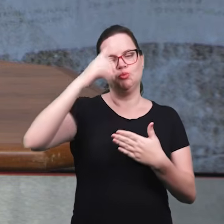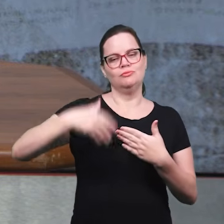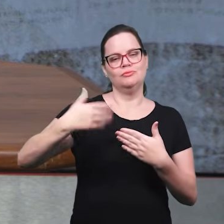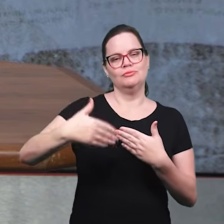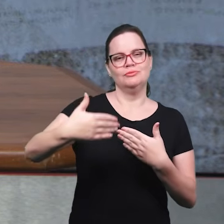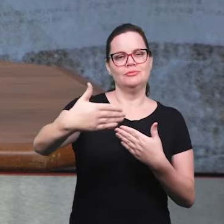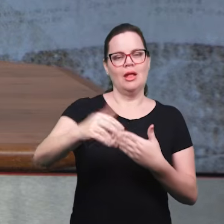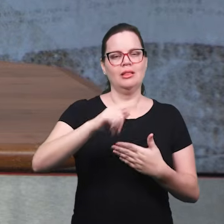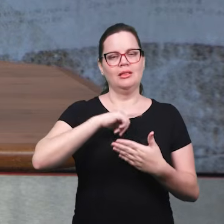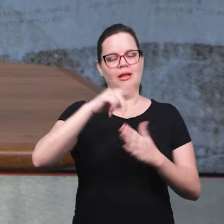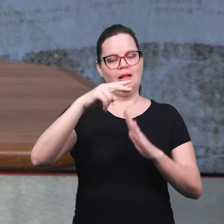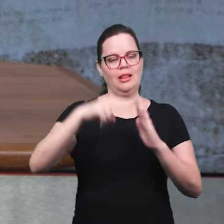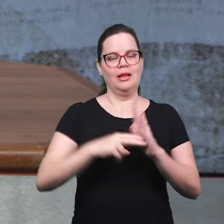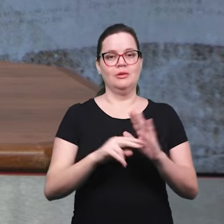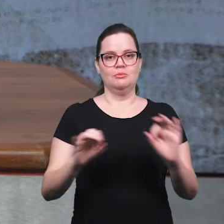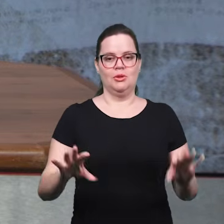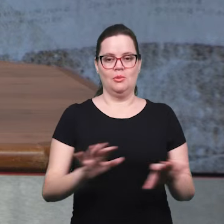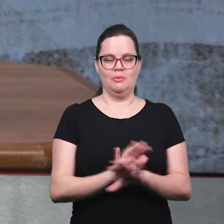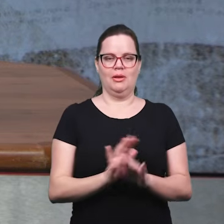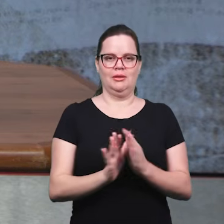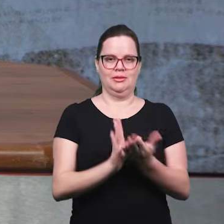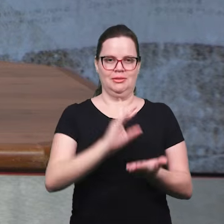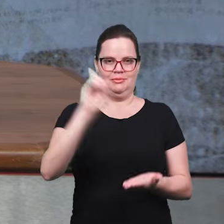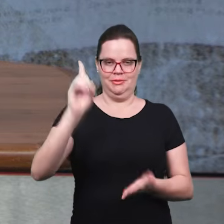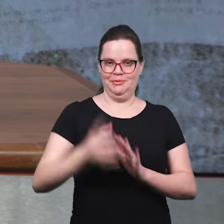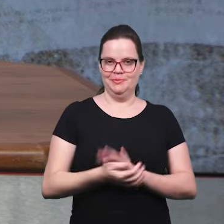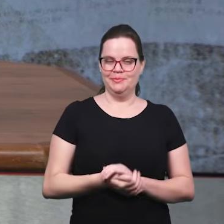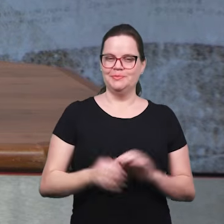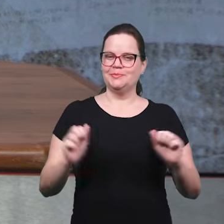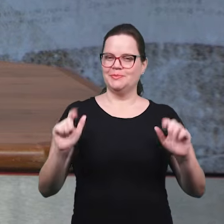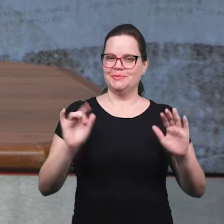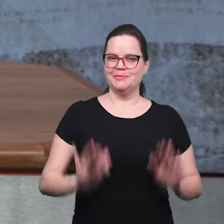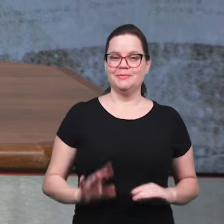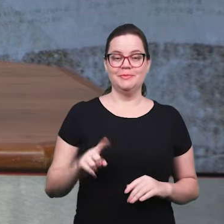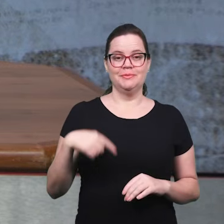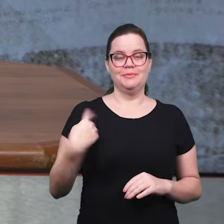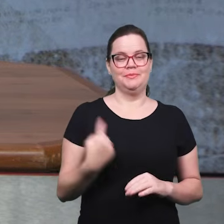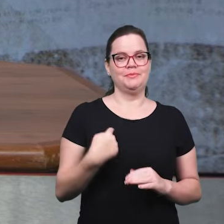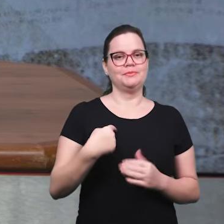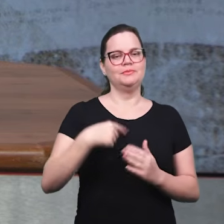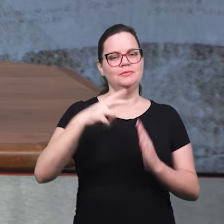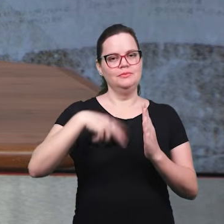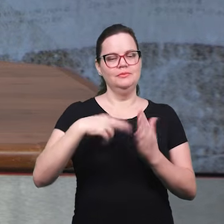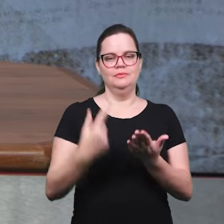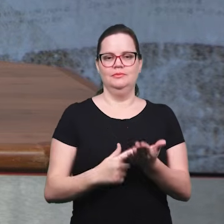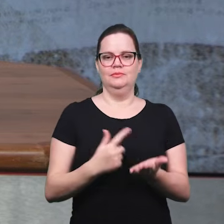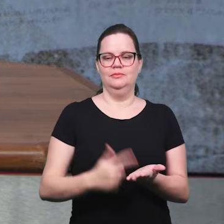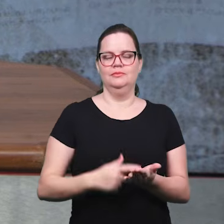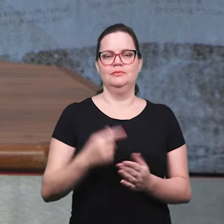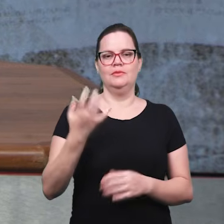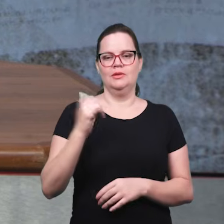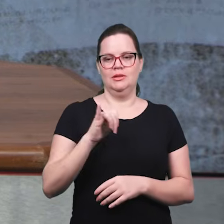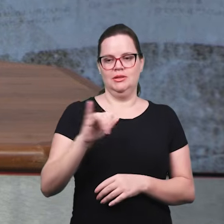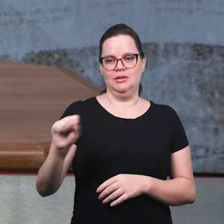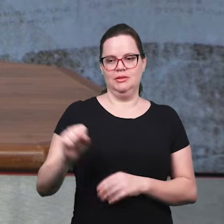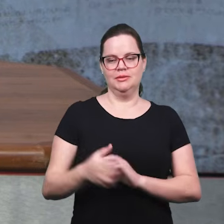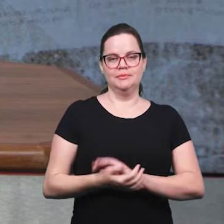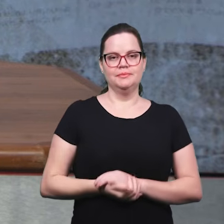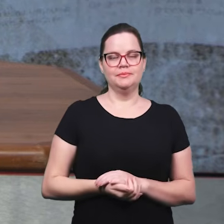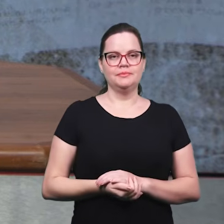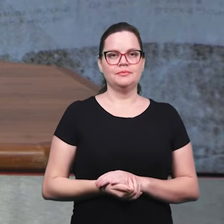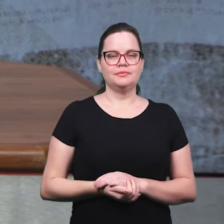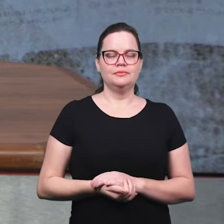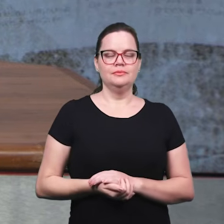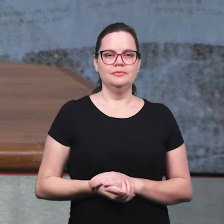leitura completa da sua Bíblia, Que bênção! Estamos no livro do profeta Isaías, na nossa leitura sequencial, e